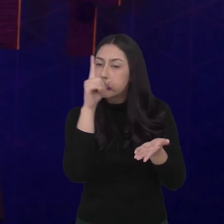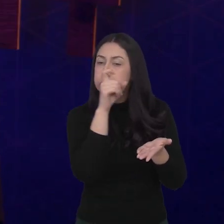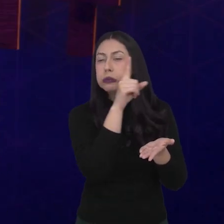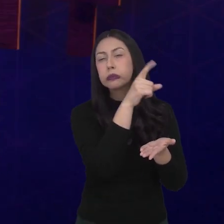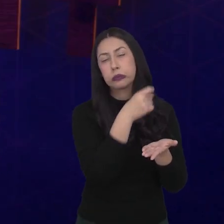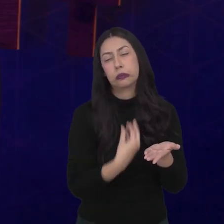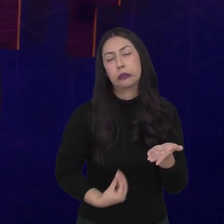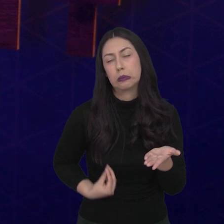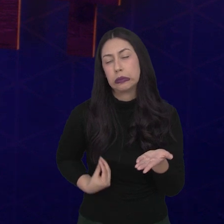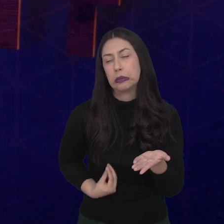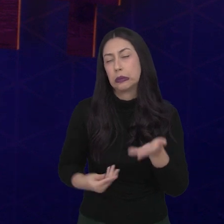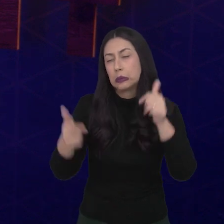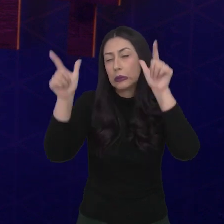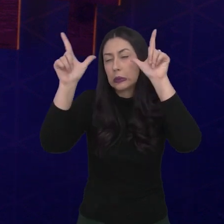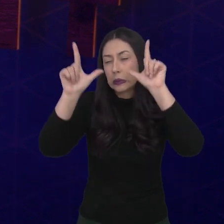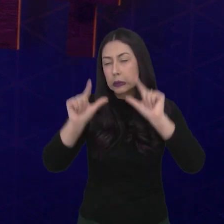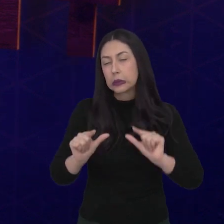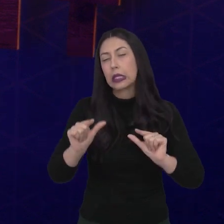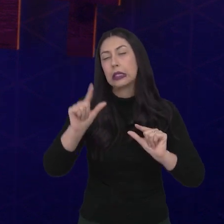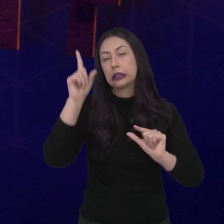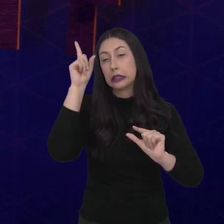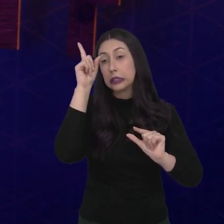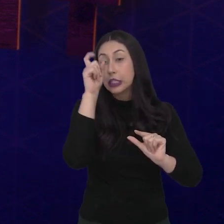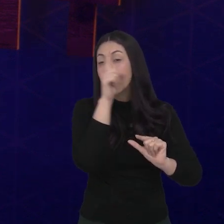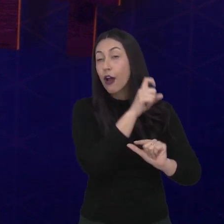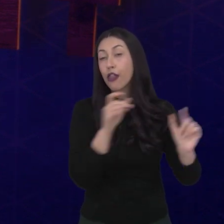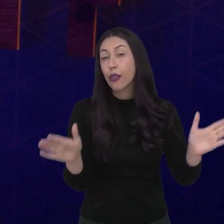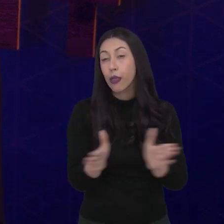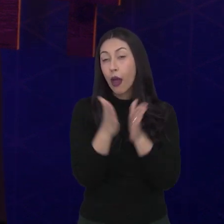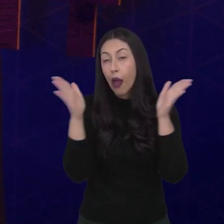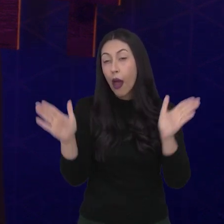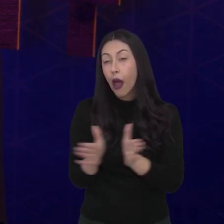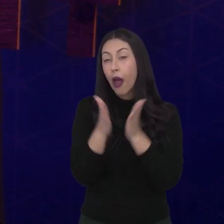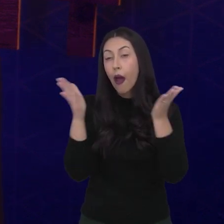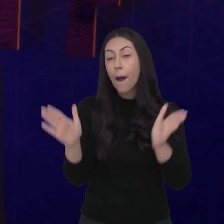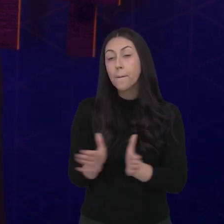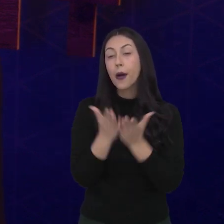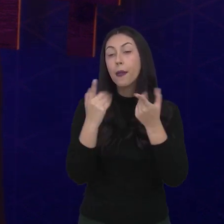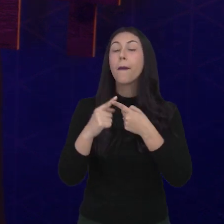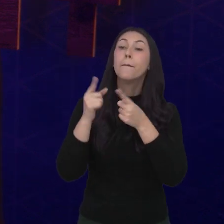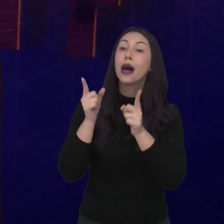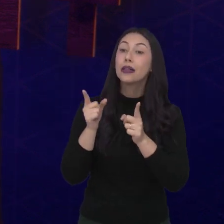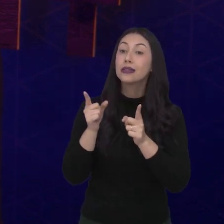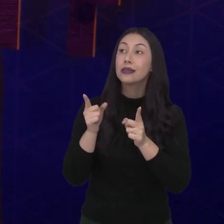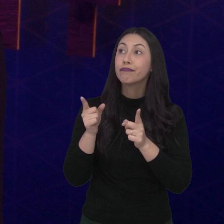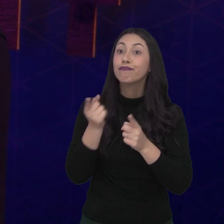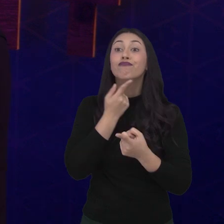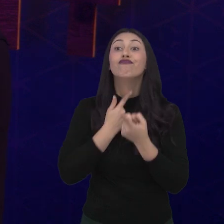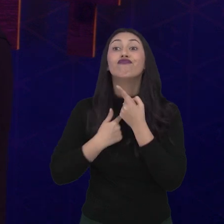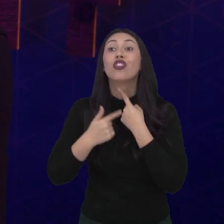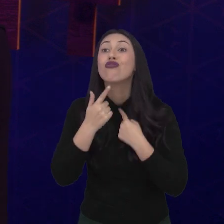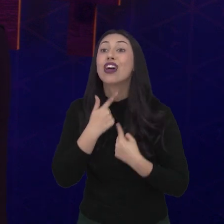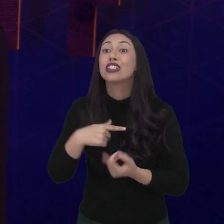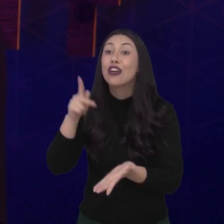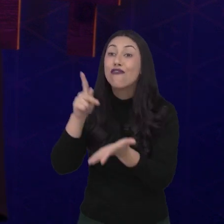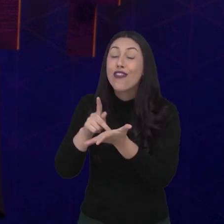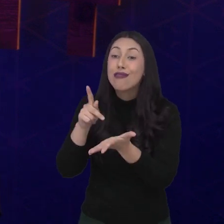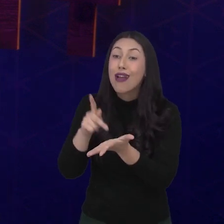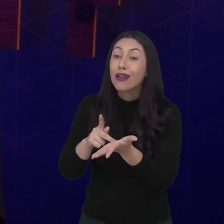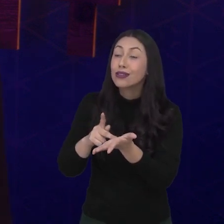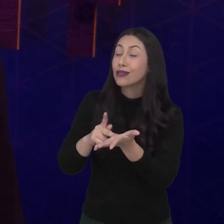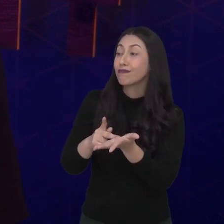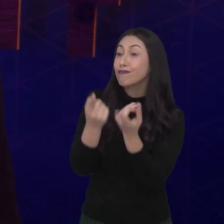não dá uma condição de vida legal para eles. Eles são uma família pobre, e na verdade ele sempre quis ter sido músico. Aí